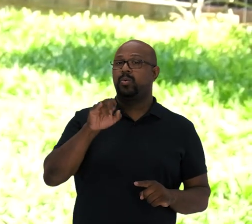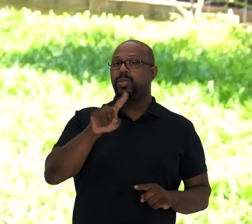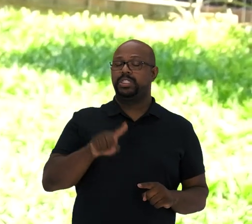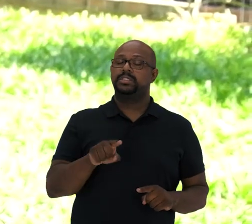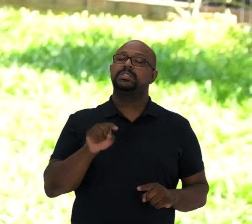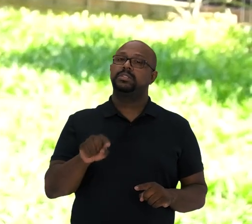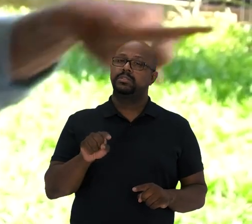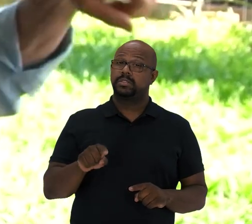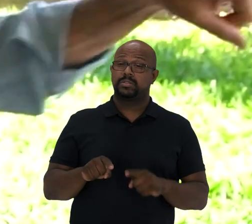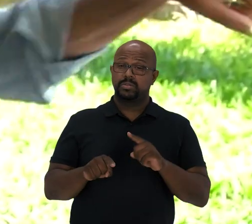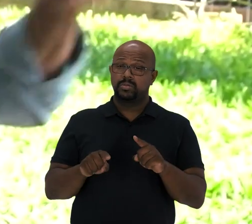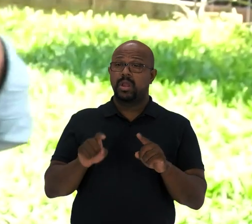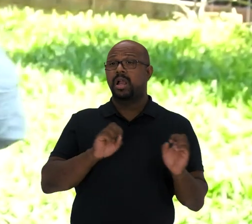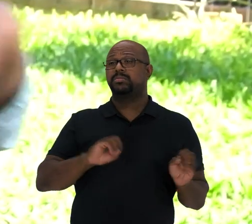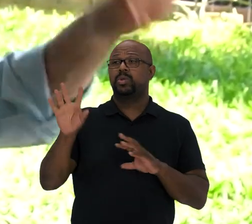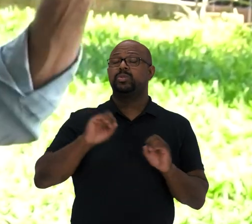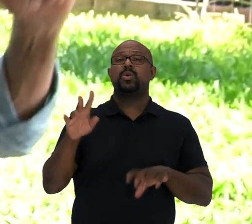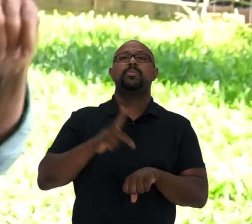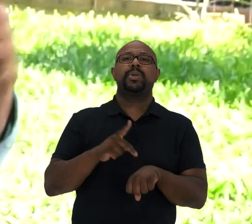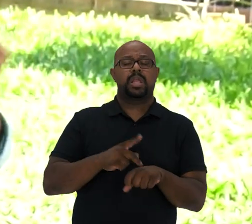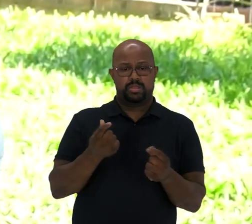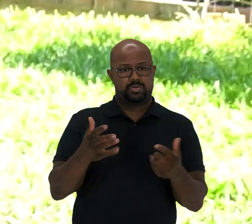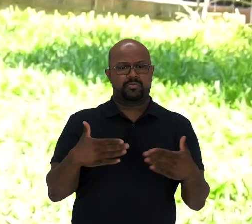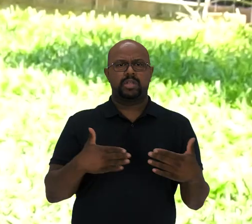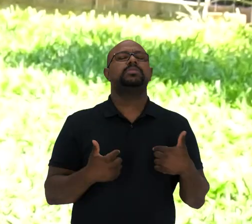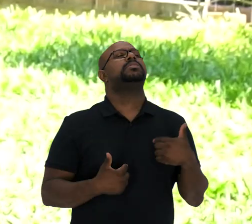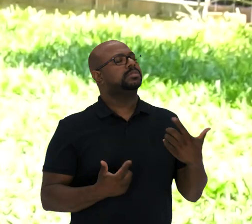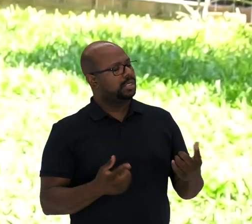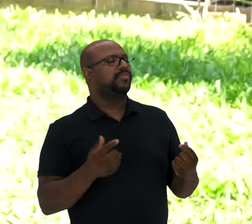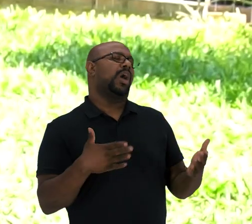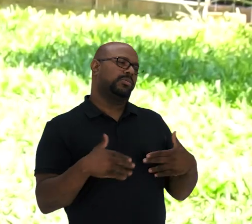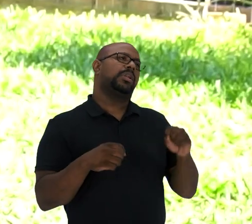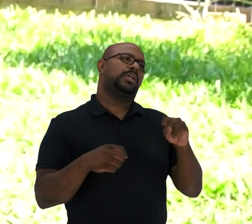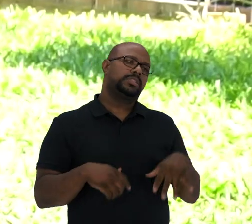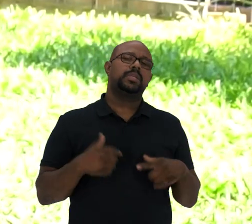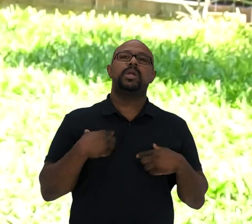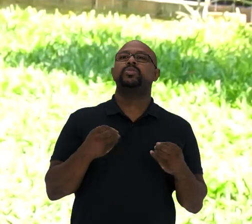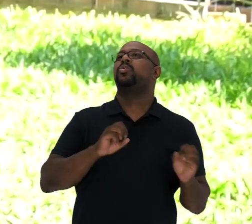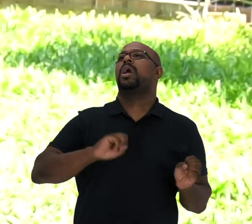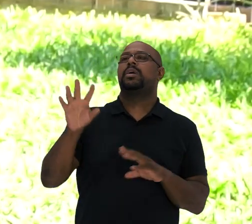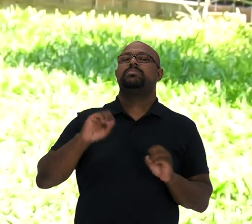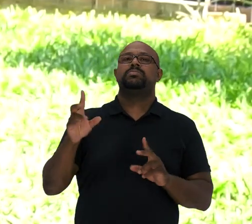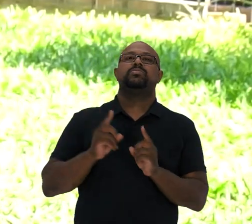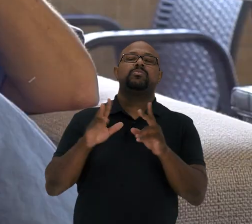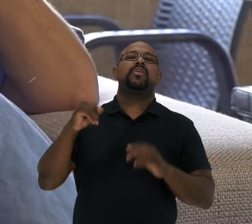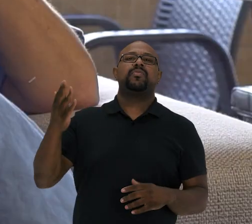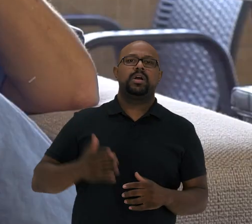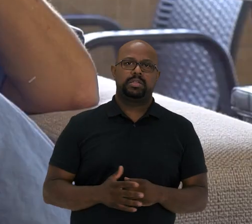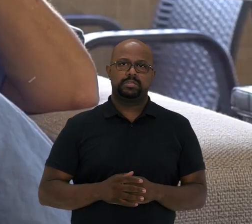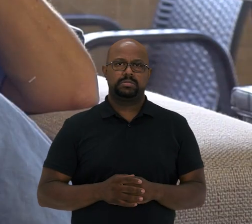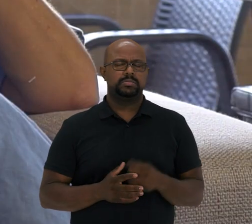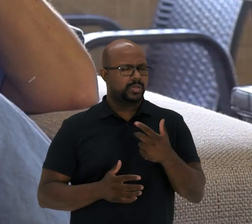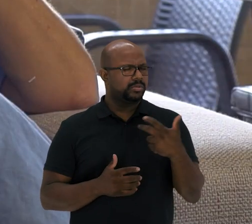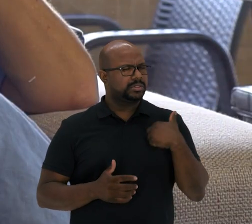Luiz, digo, tu exportou pedra também, tu faturou. Não, faturar sim, mas eu nunca exportei.